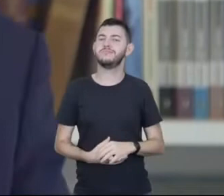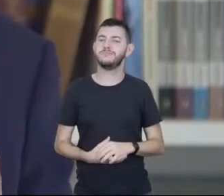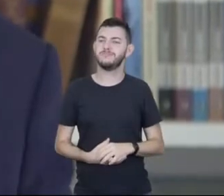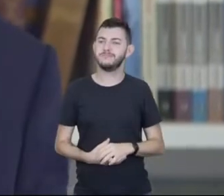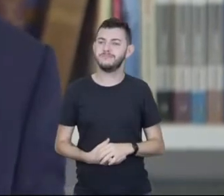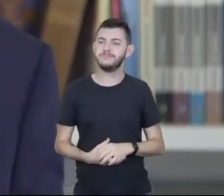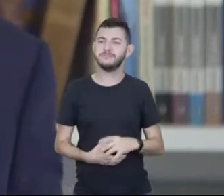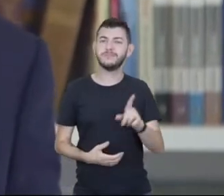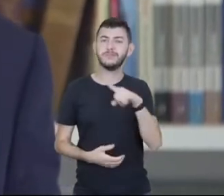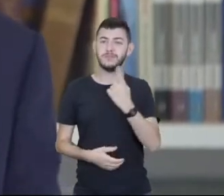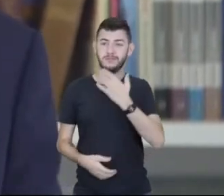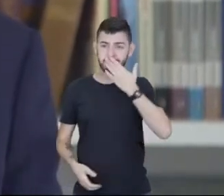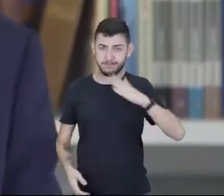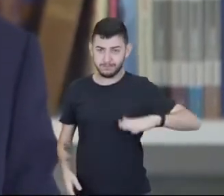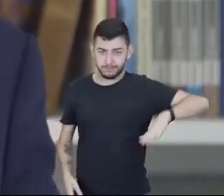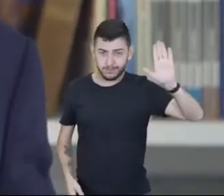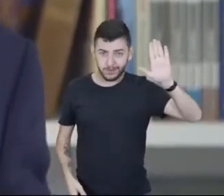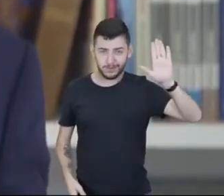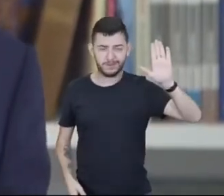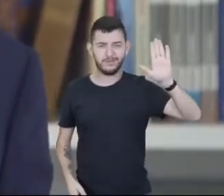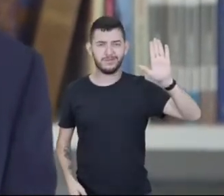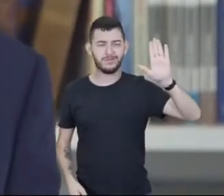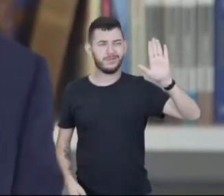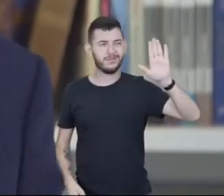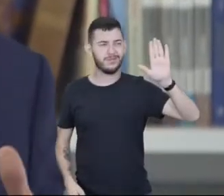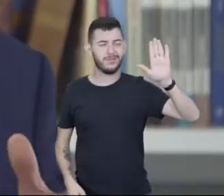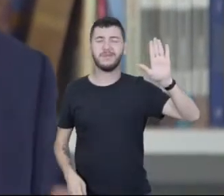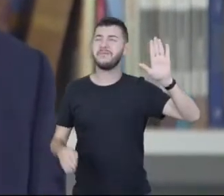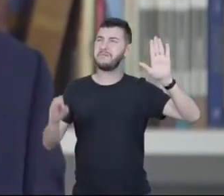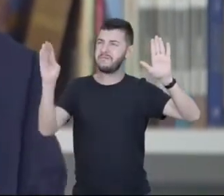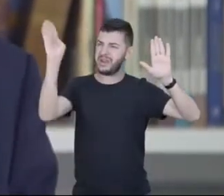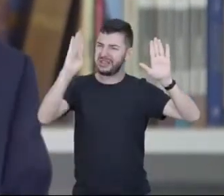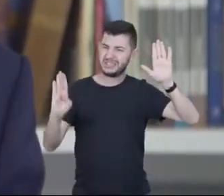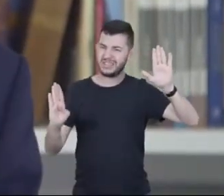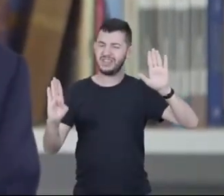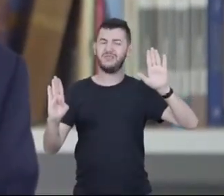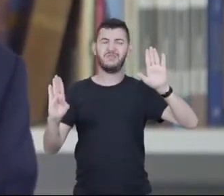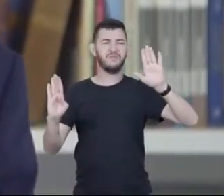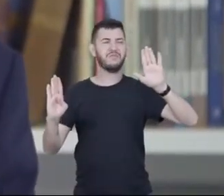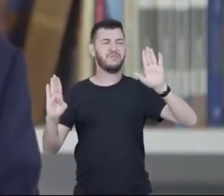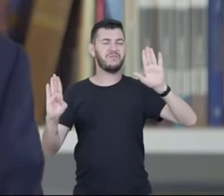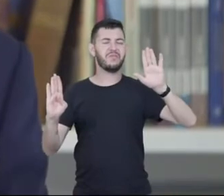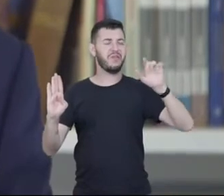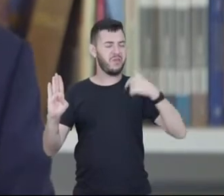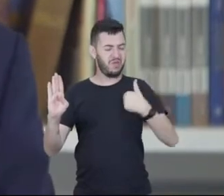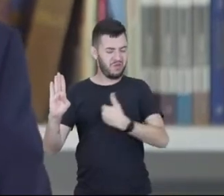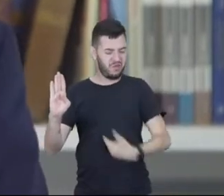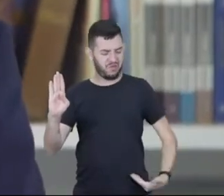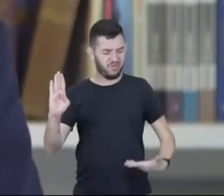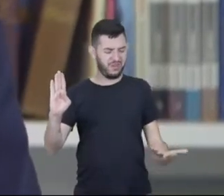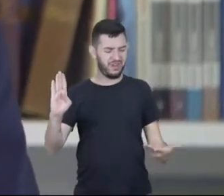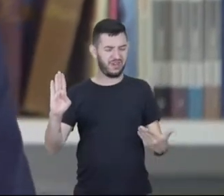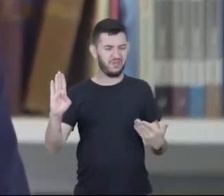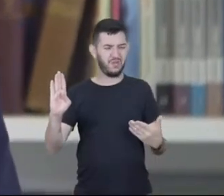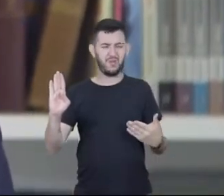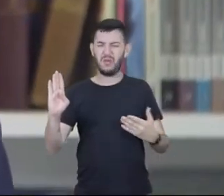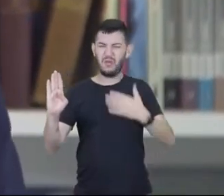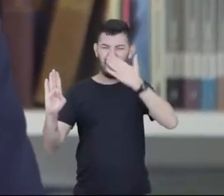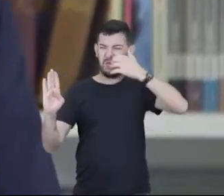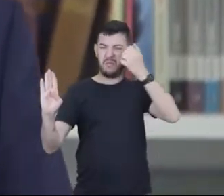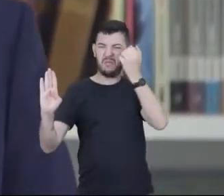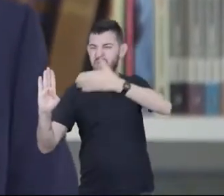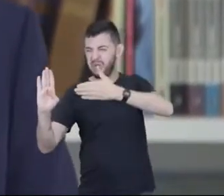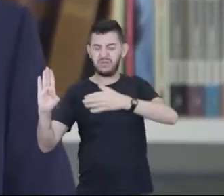ao Brasil e o governo que não mais ignora o sofrimento do seu povo diante de qualquer